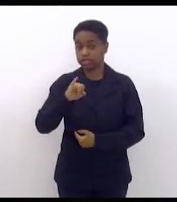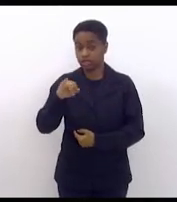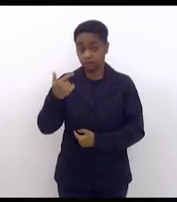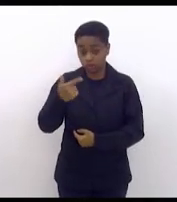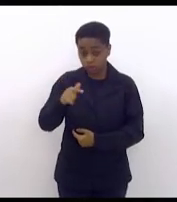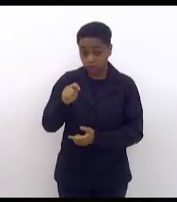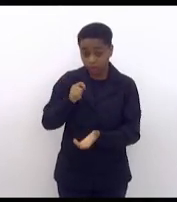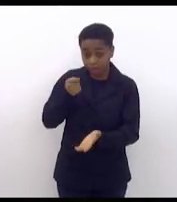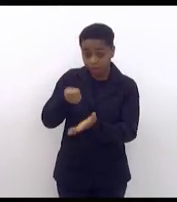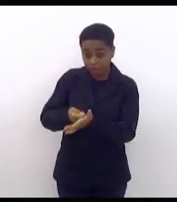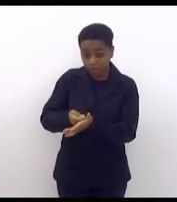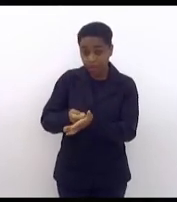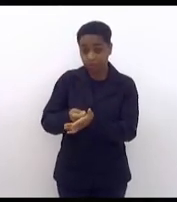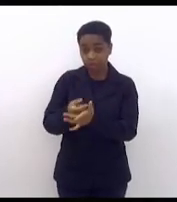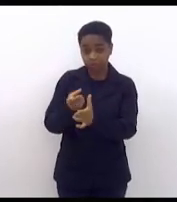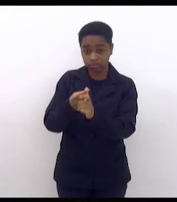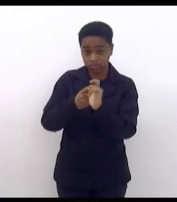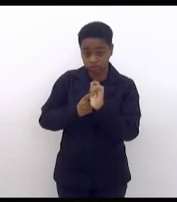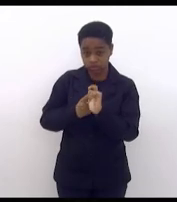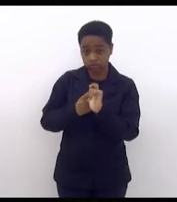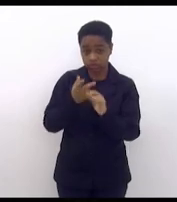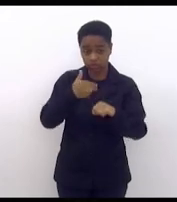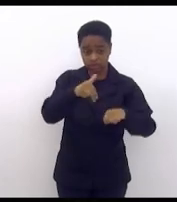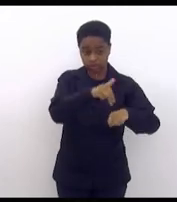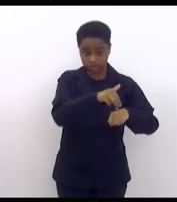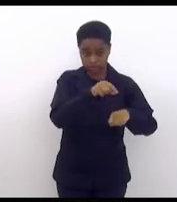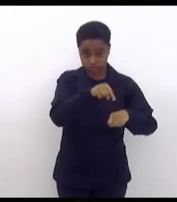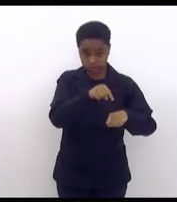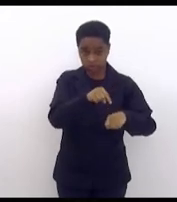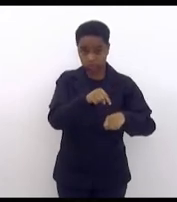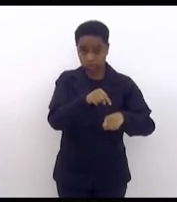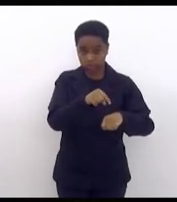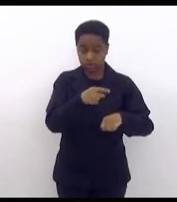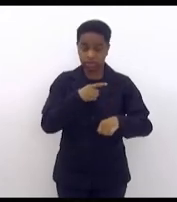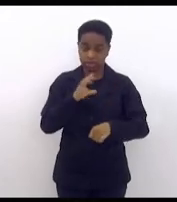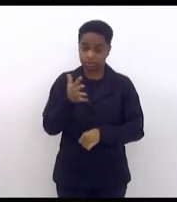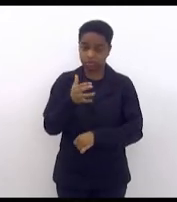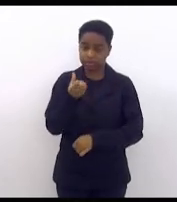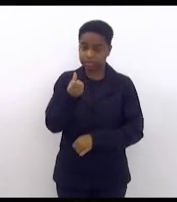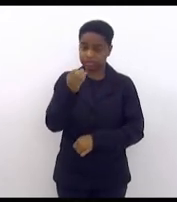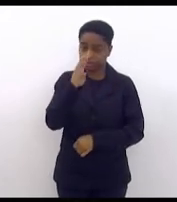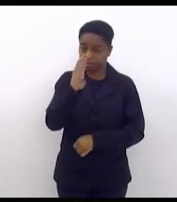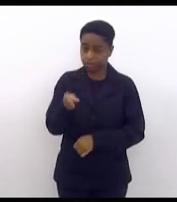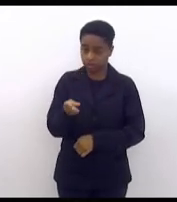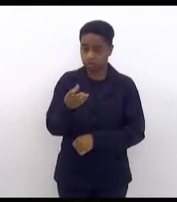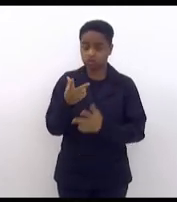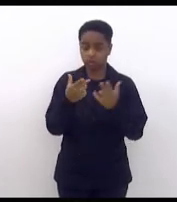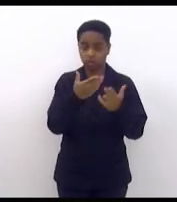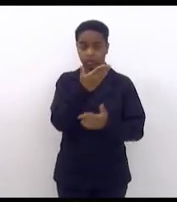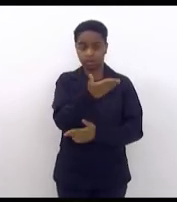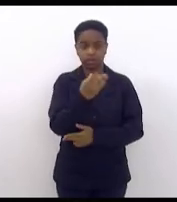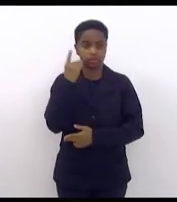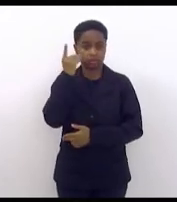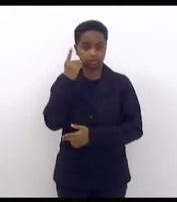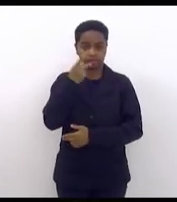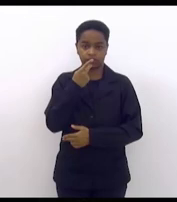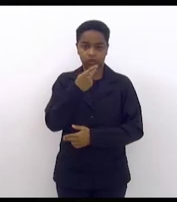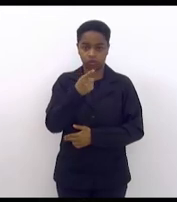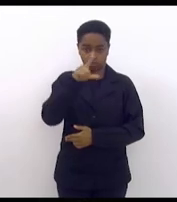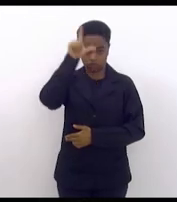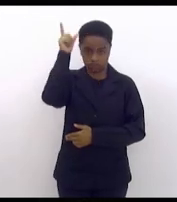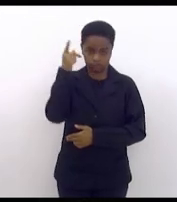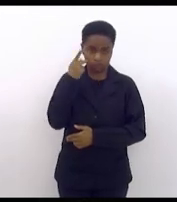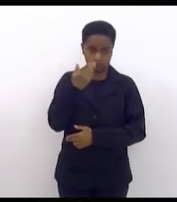pagamento do serviço da dívida com a União, que é cerca de 6 bi, como falou muito bem o deputado que me antecedeu, o deputado